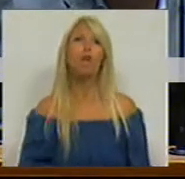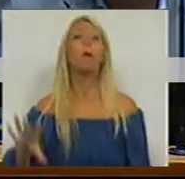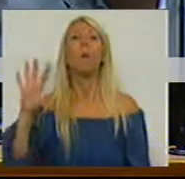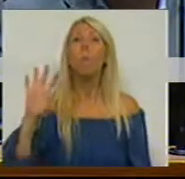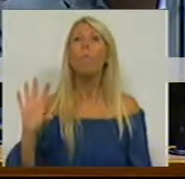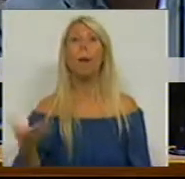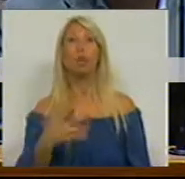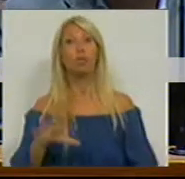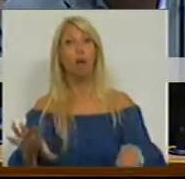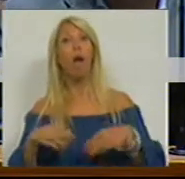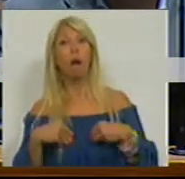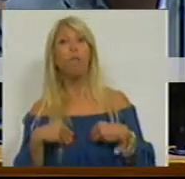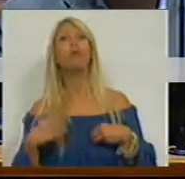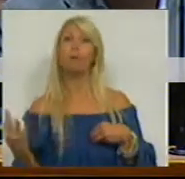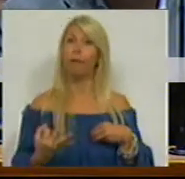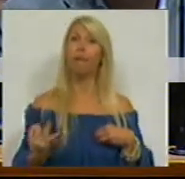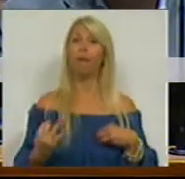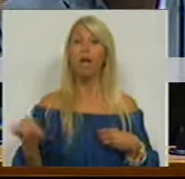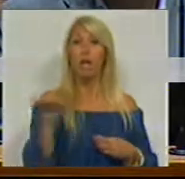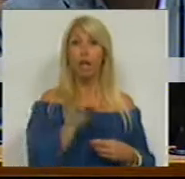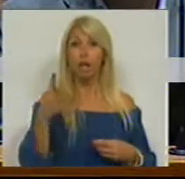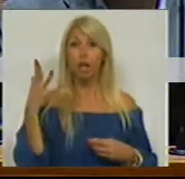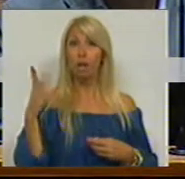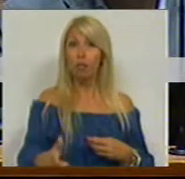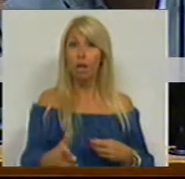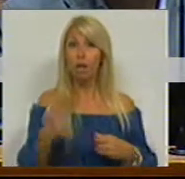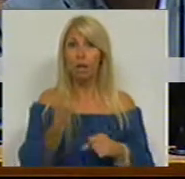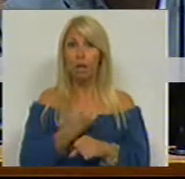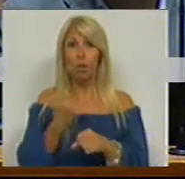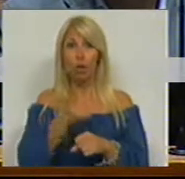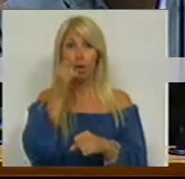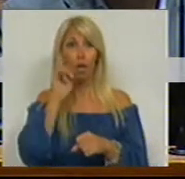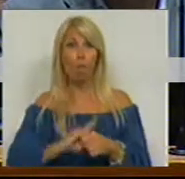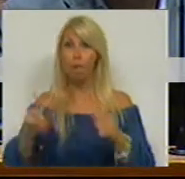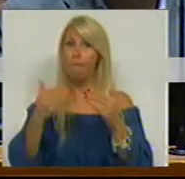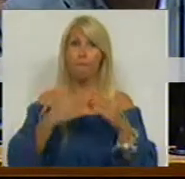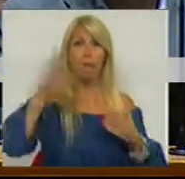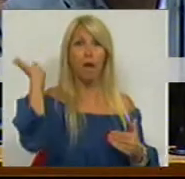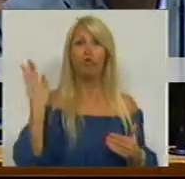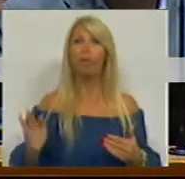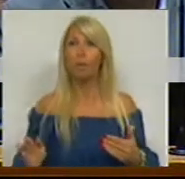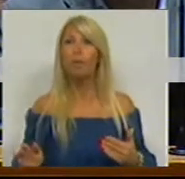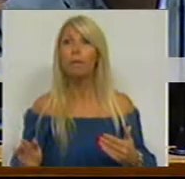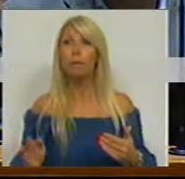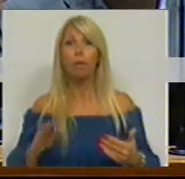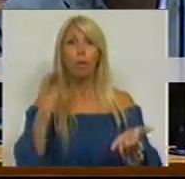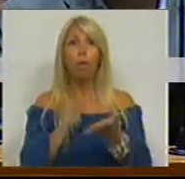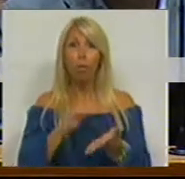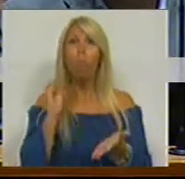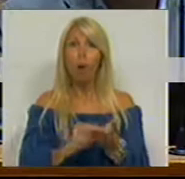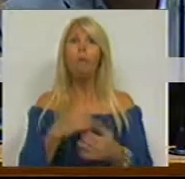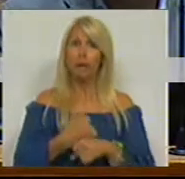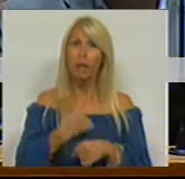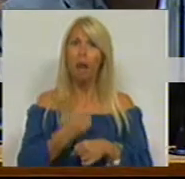Um país que admite que mais de 500 mil trabalhadores e trabalhadoras empobreçam